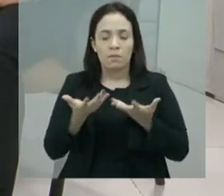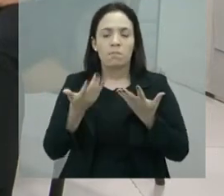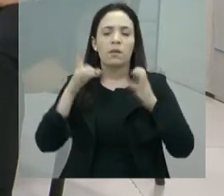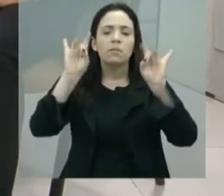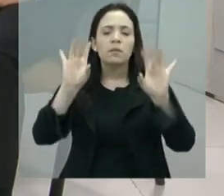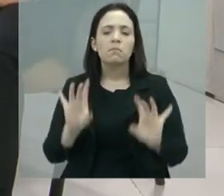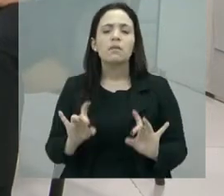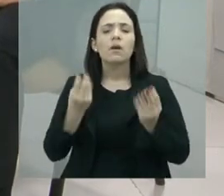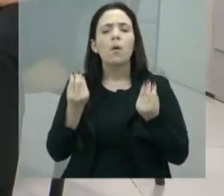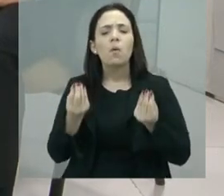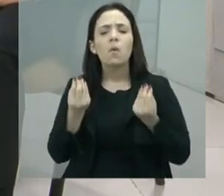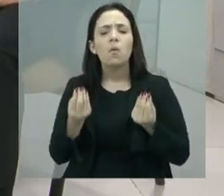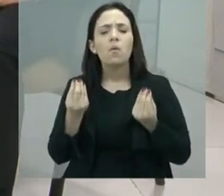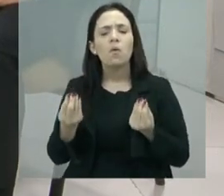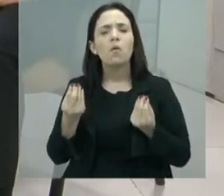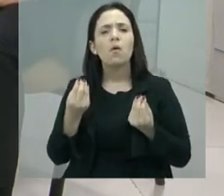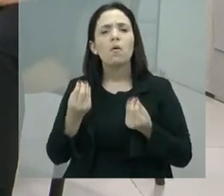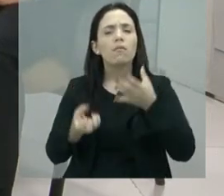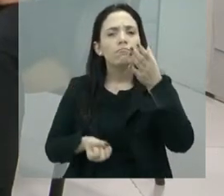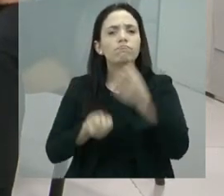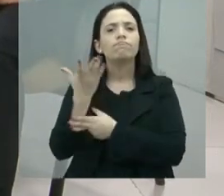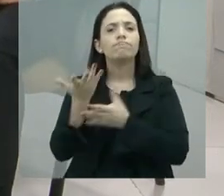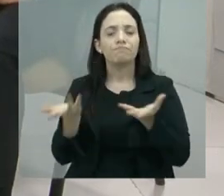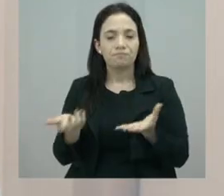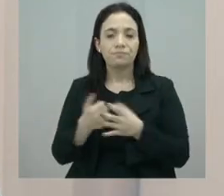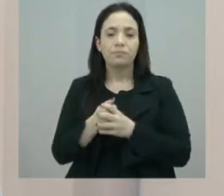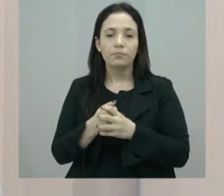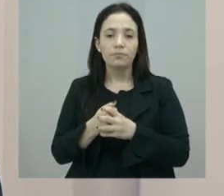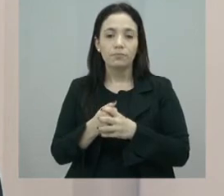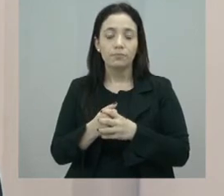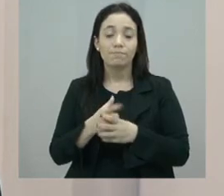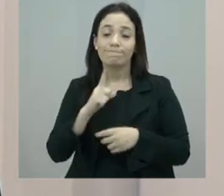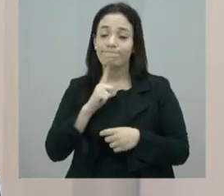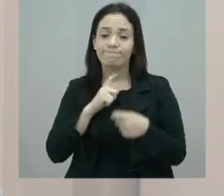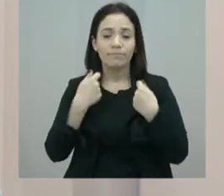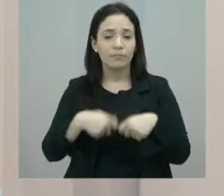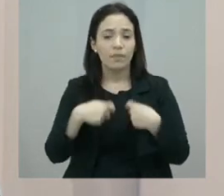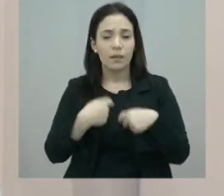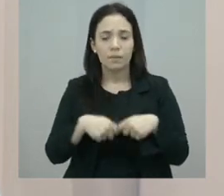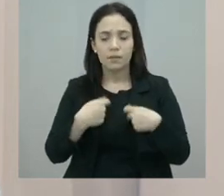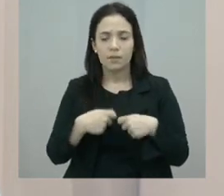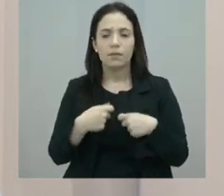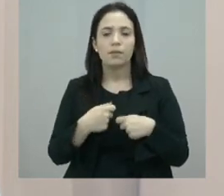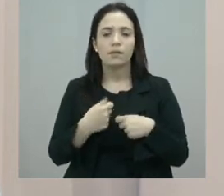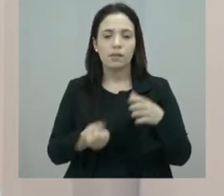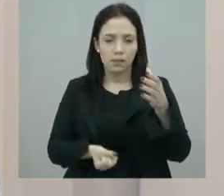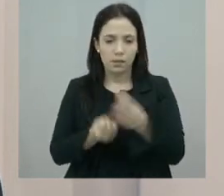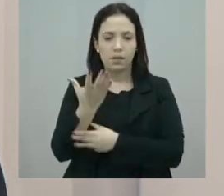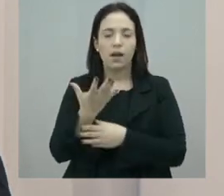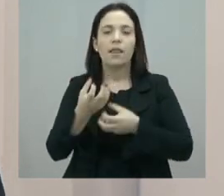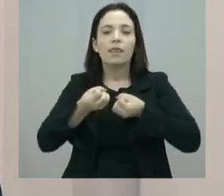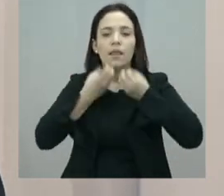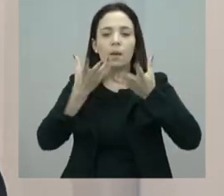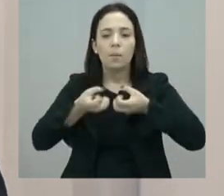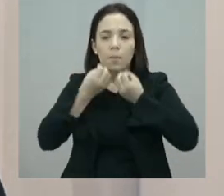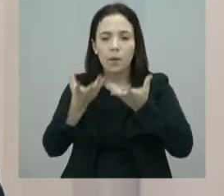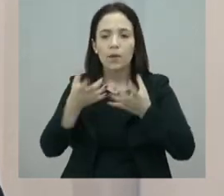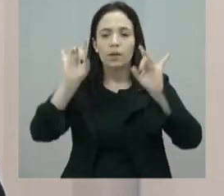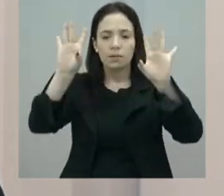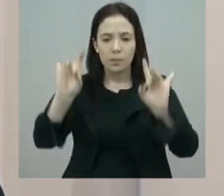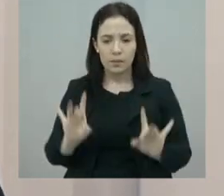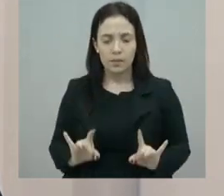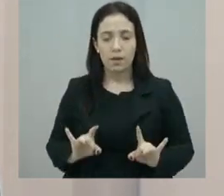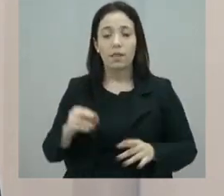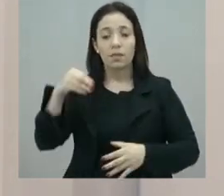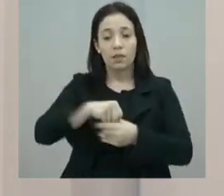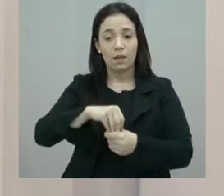é que isso aí realmente pode ser implementado? Nós temos uma necessidade muito grande de implementar o depoimento especial, tanto nas delegacias